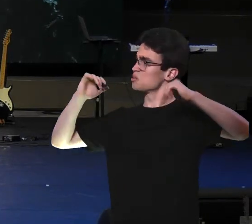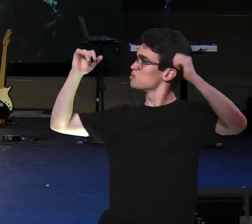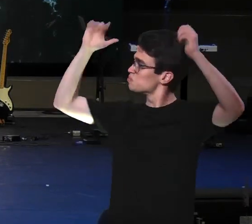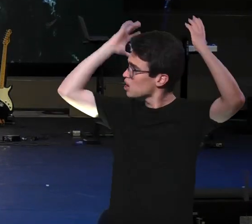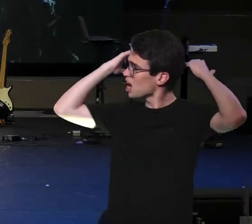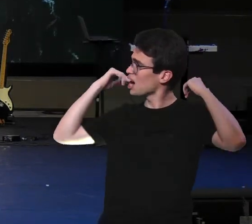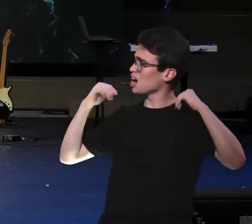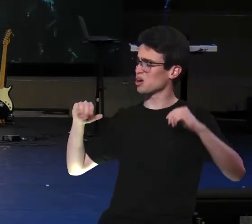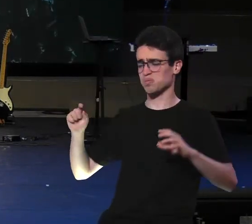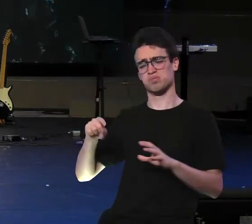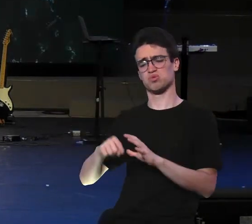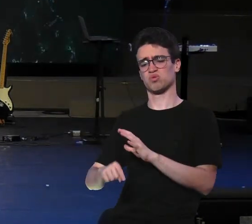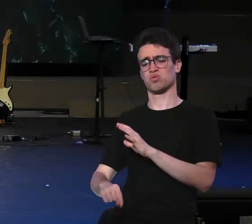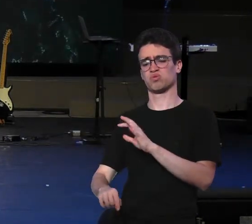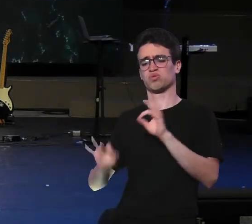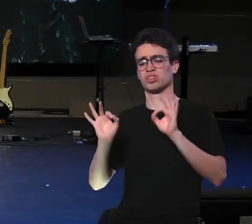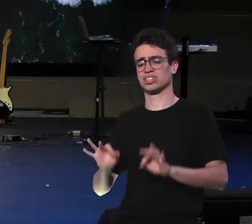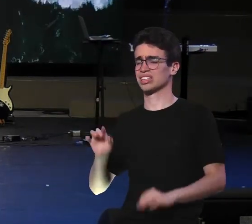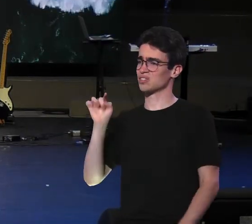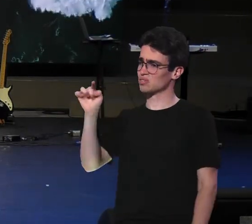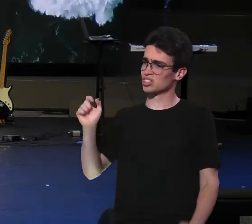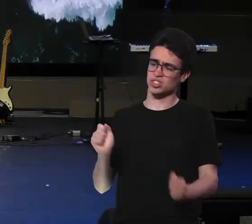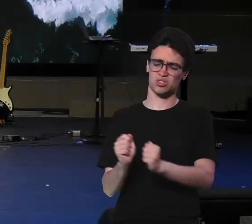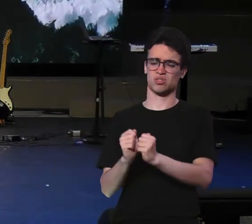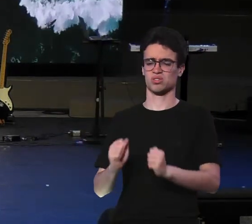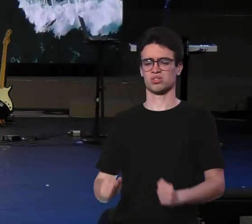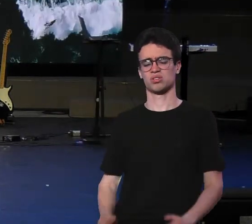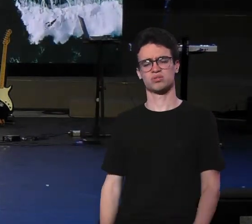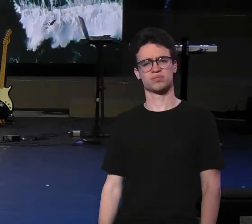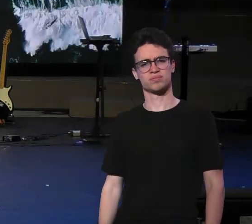rio profundo de águas vivas dentro do seu coração.